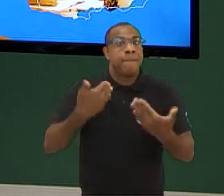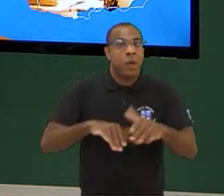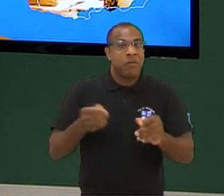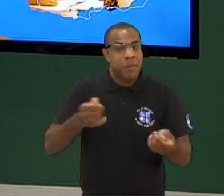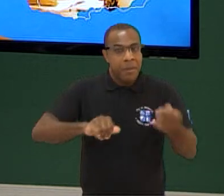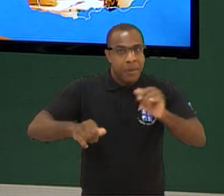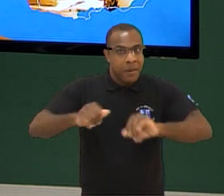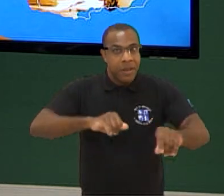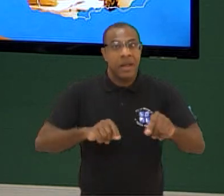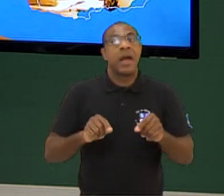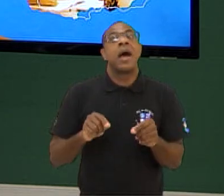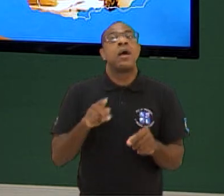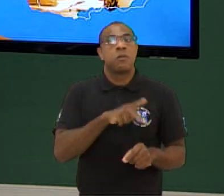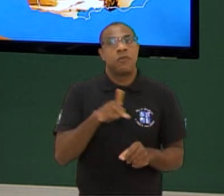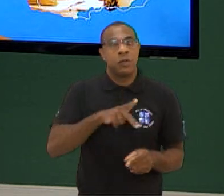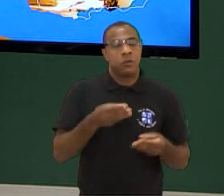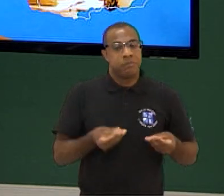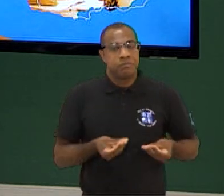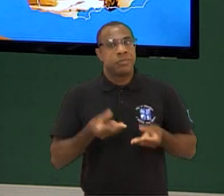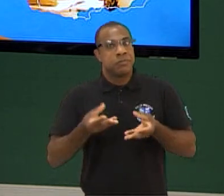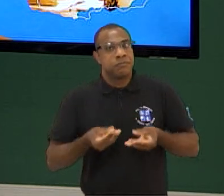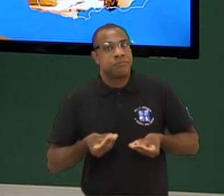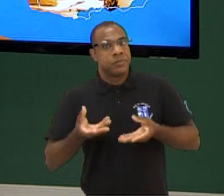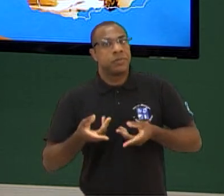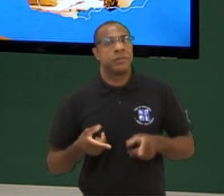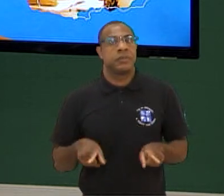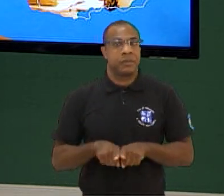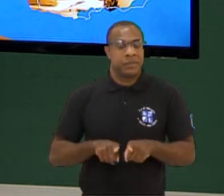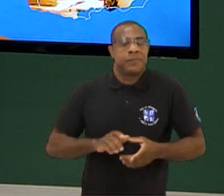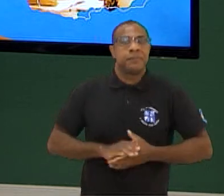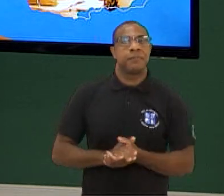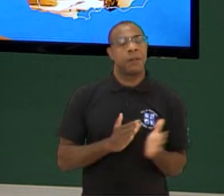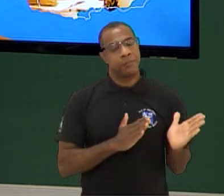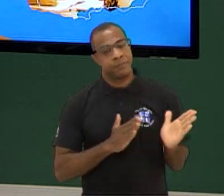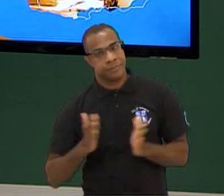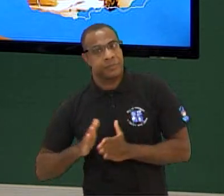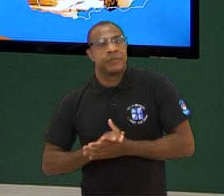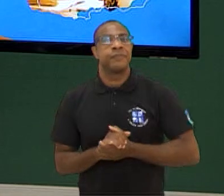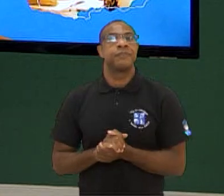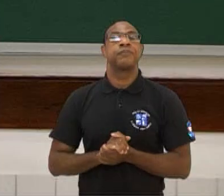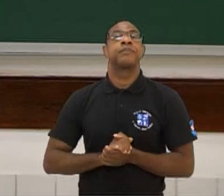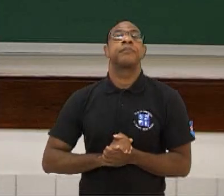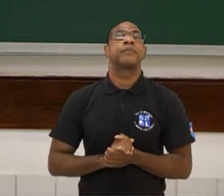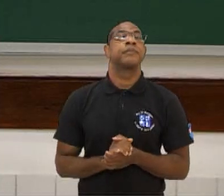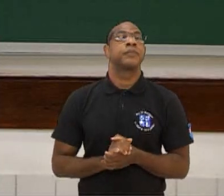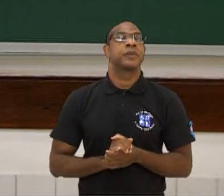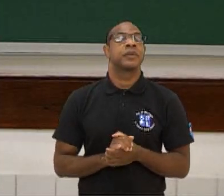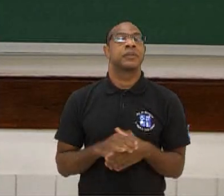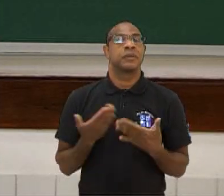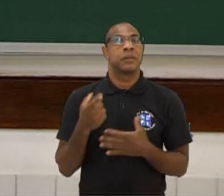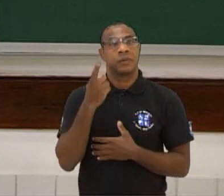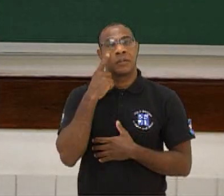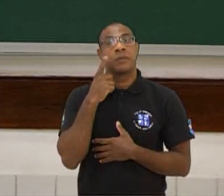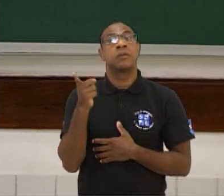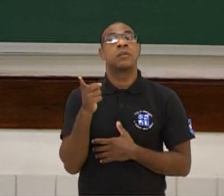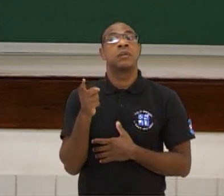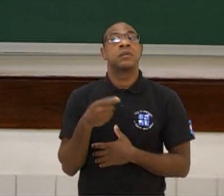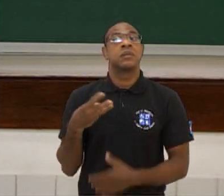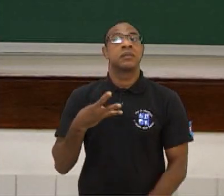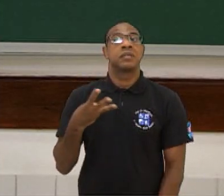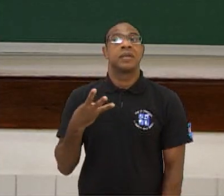né, marcando aí ao longo do seu trimestre, beleza? Gente, então vamos falar aqui sobre a questão da terceira lei de Newton,